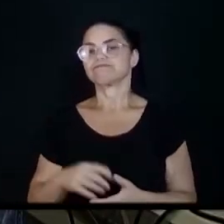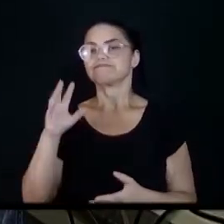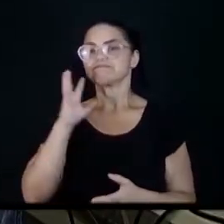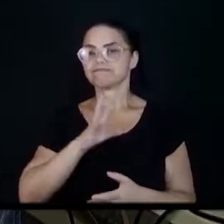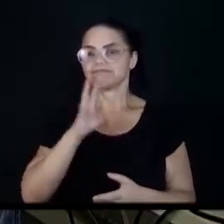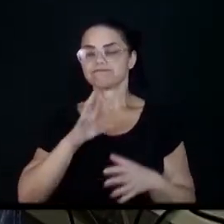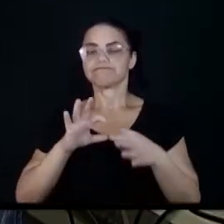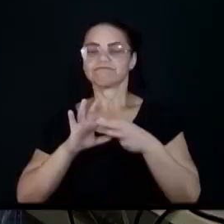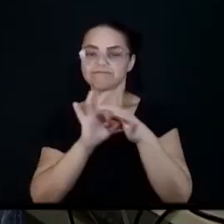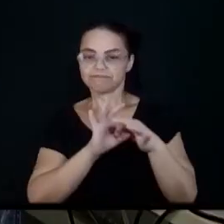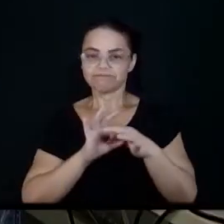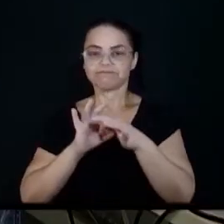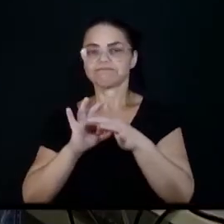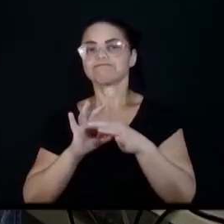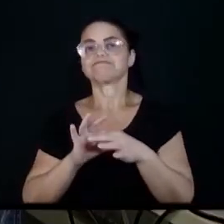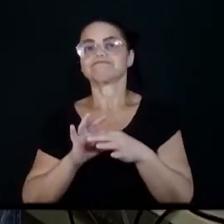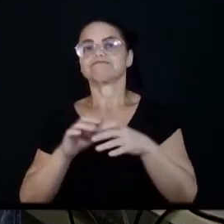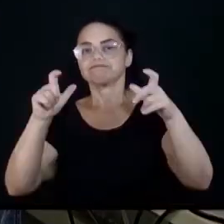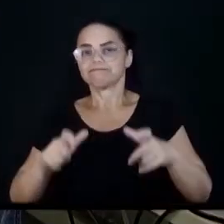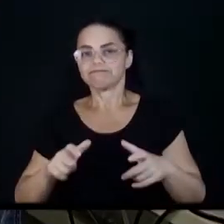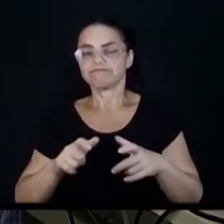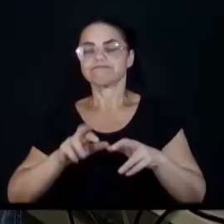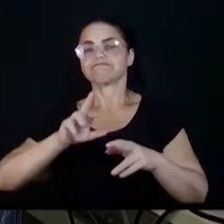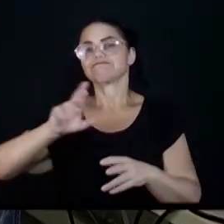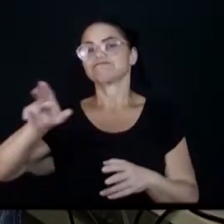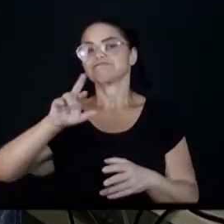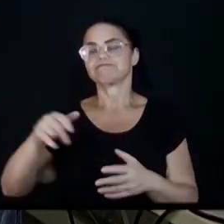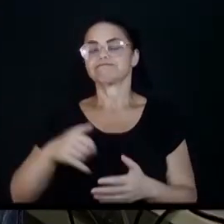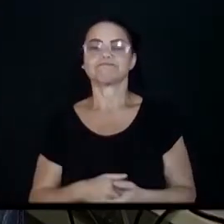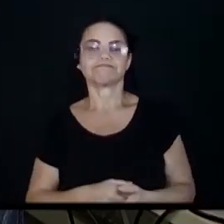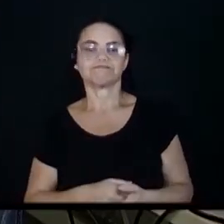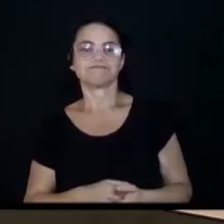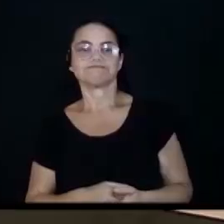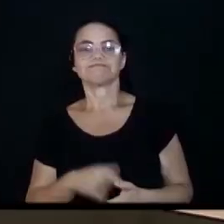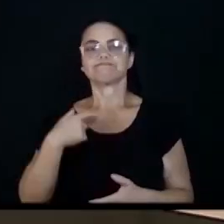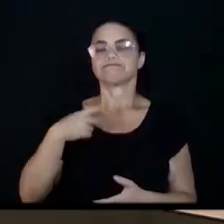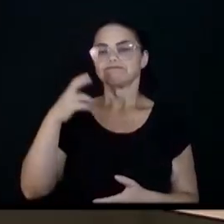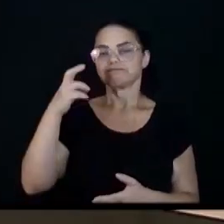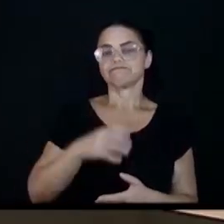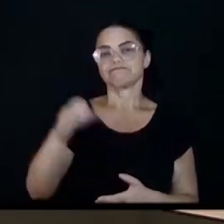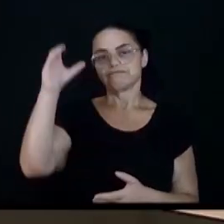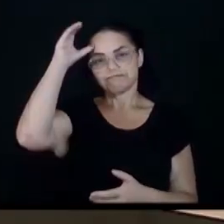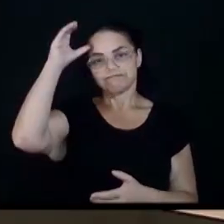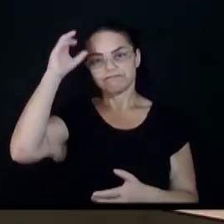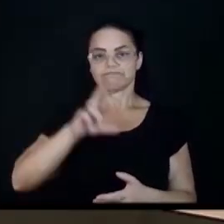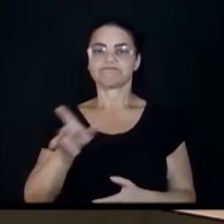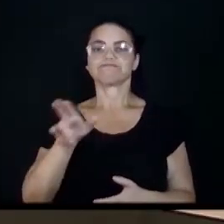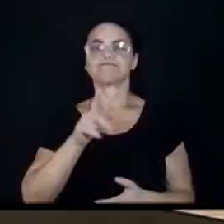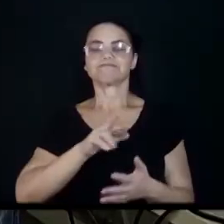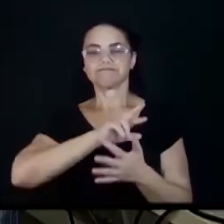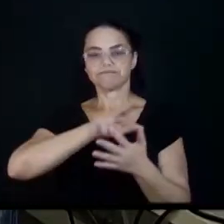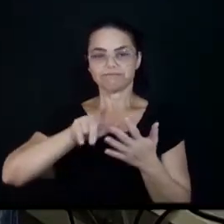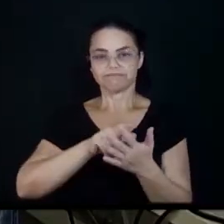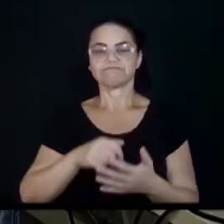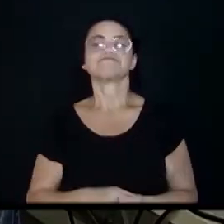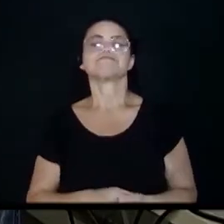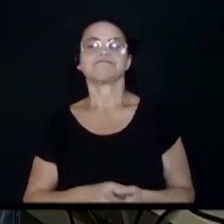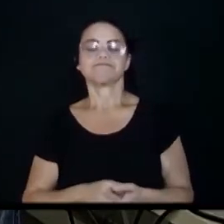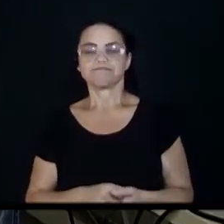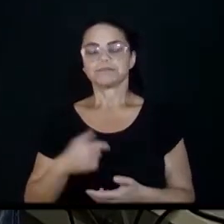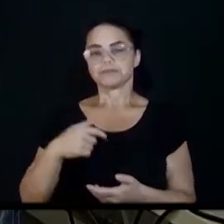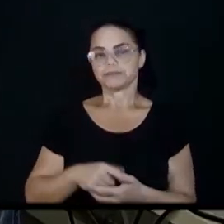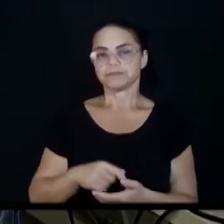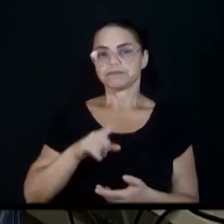onde tem as diferenças, né, tem as culturas diferentes, várias culturas, né, que são diferentes,